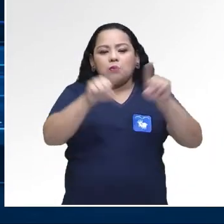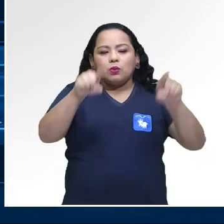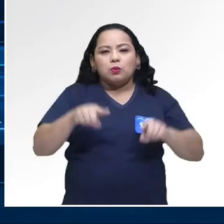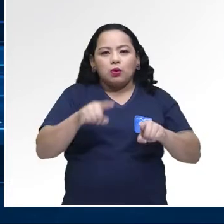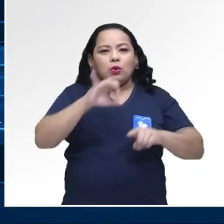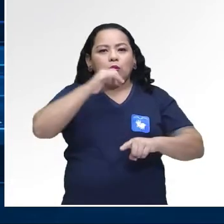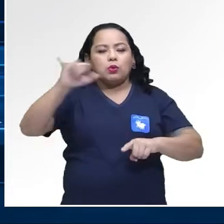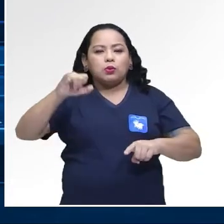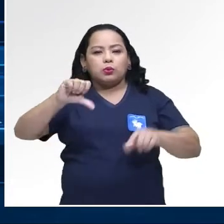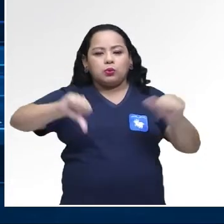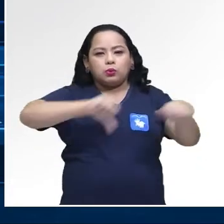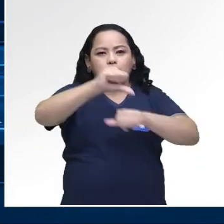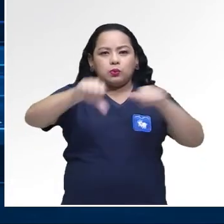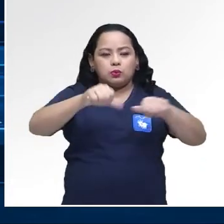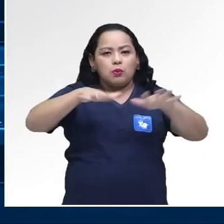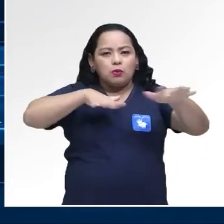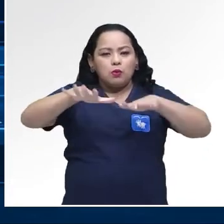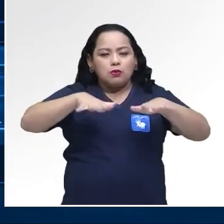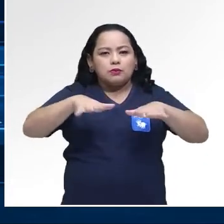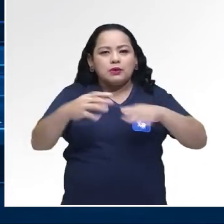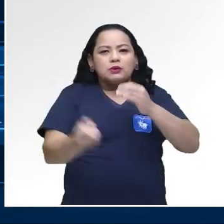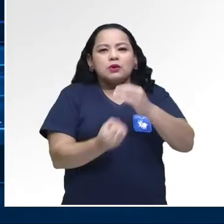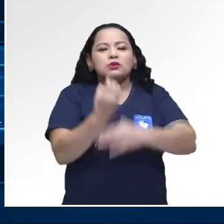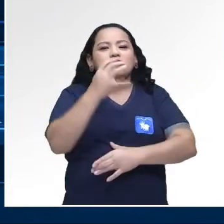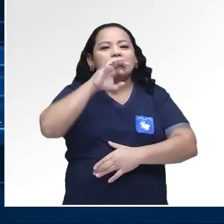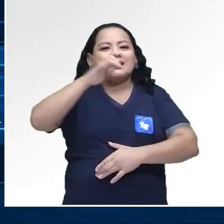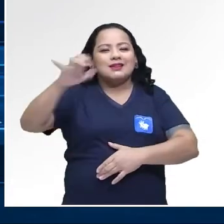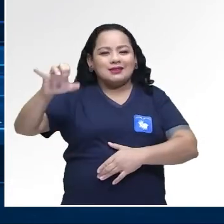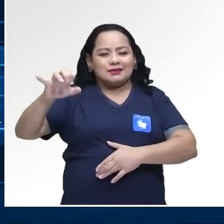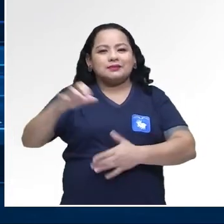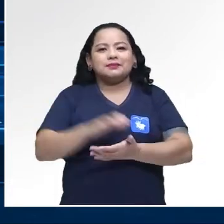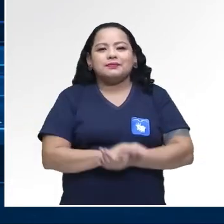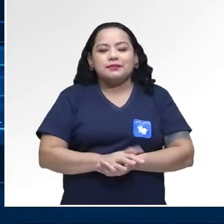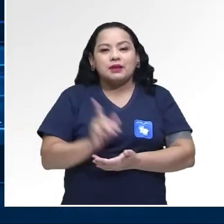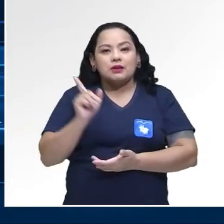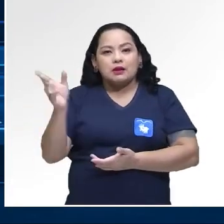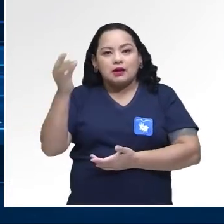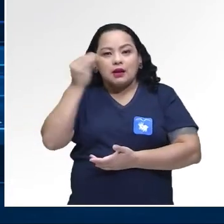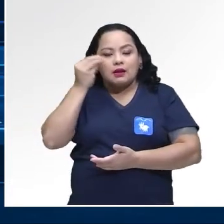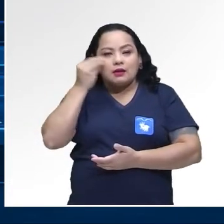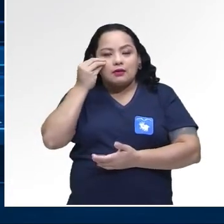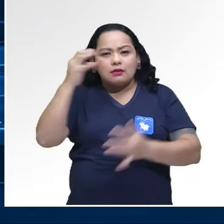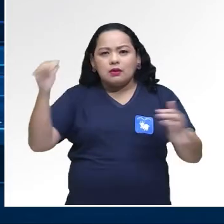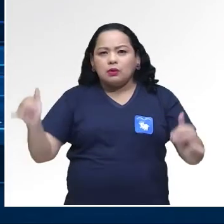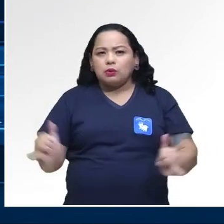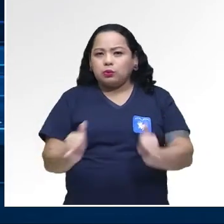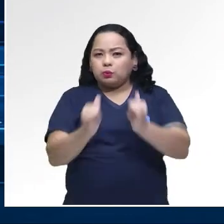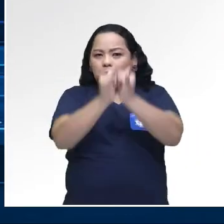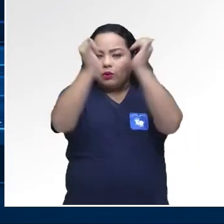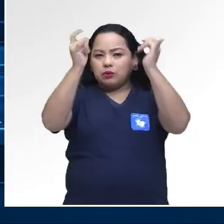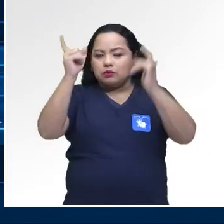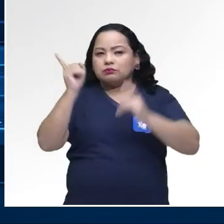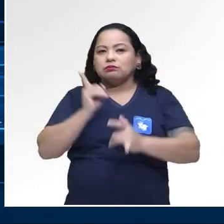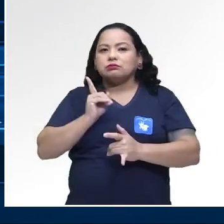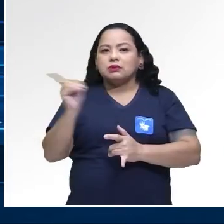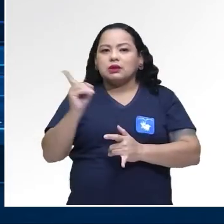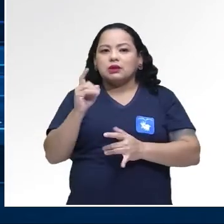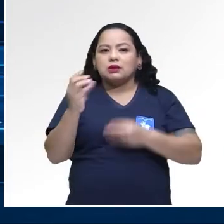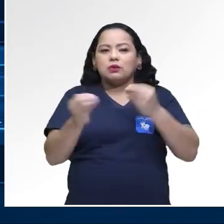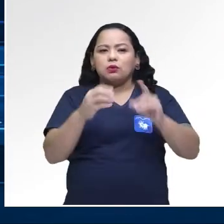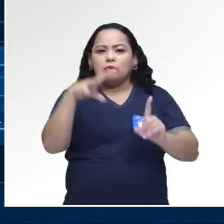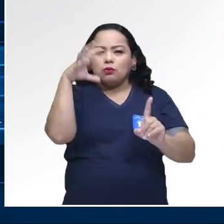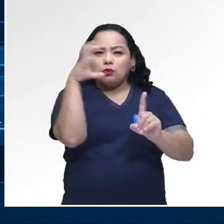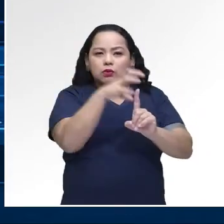energia cinética em energia elétrica. Né? Então, a gente observa aqui que no caso da usina hidroelétrica, com a ação